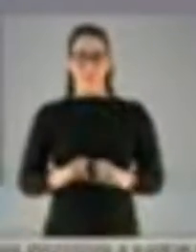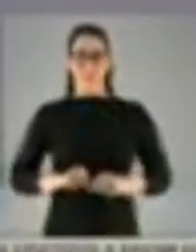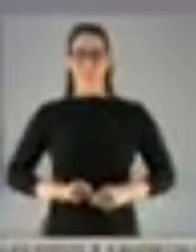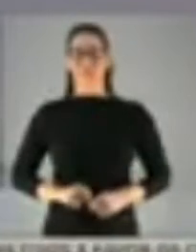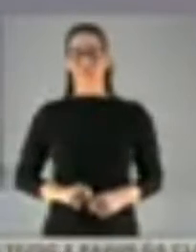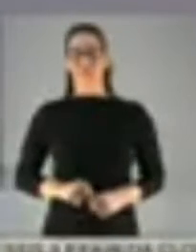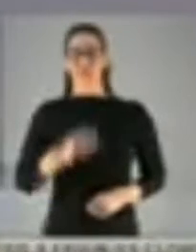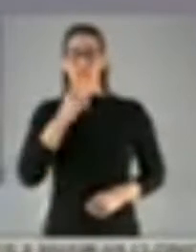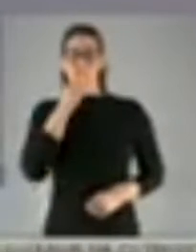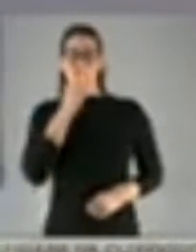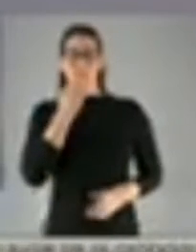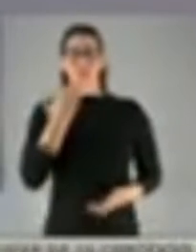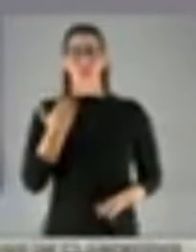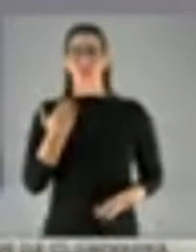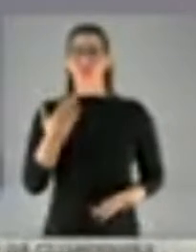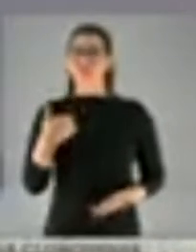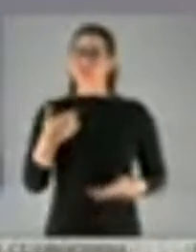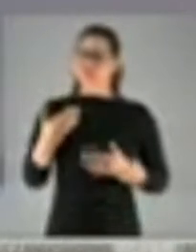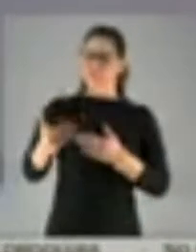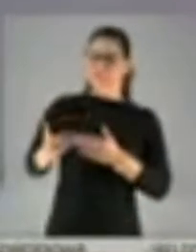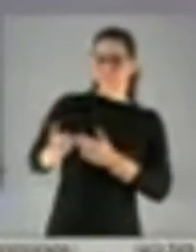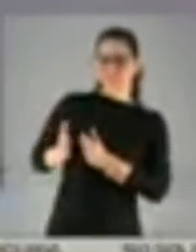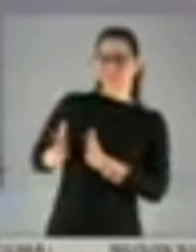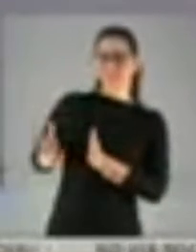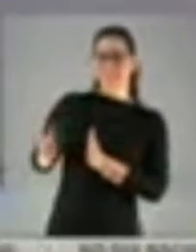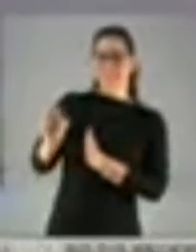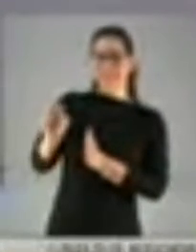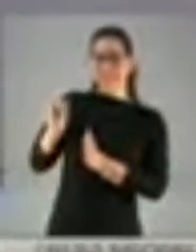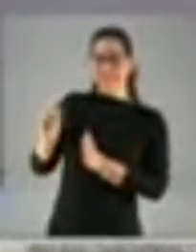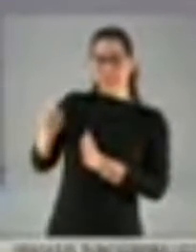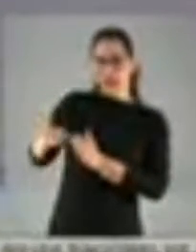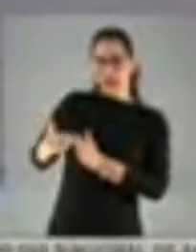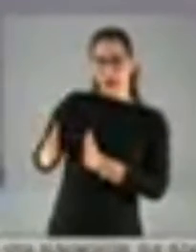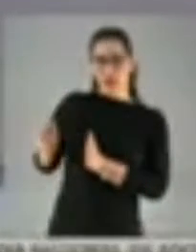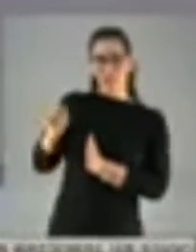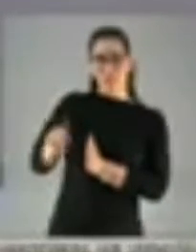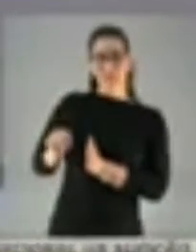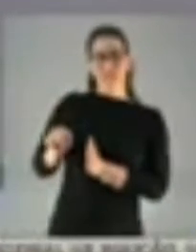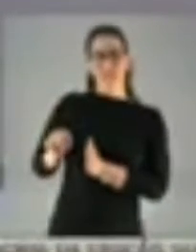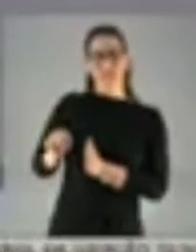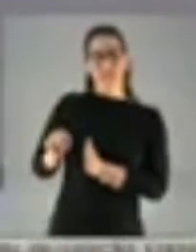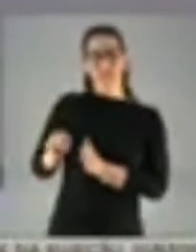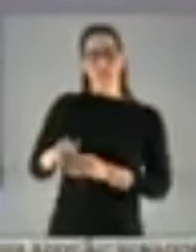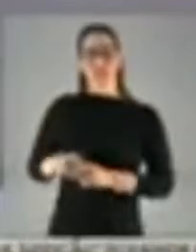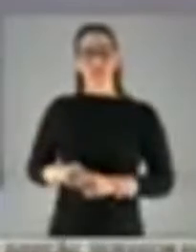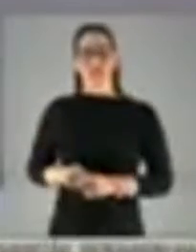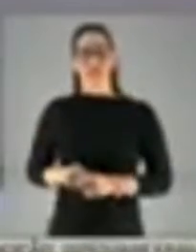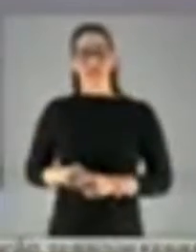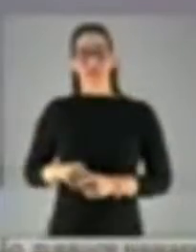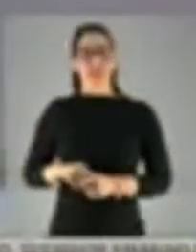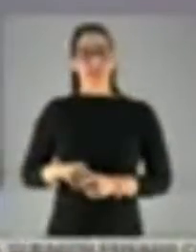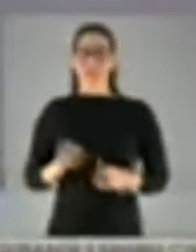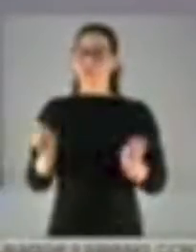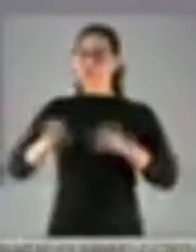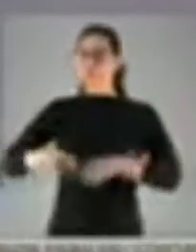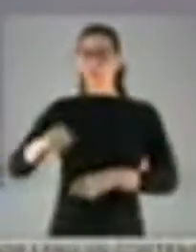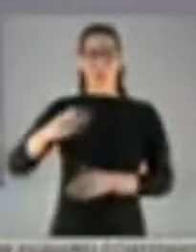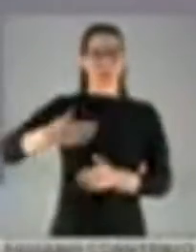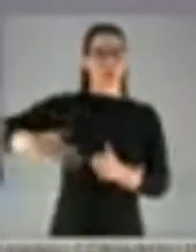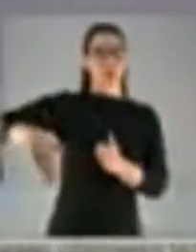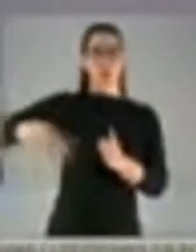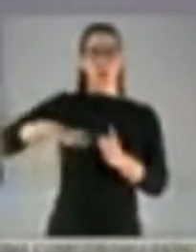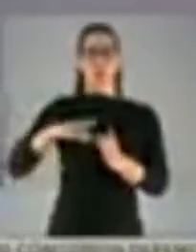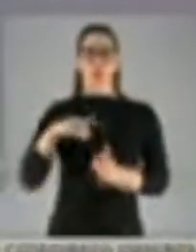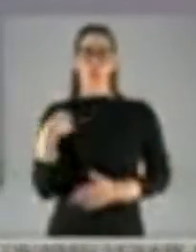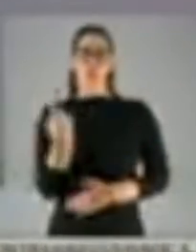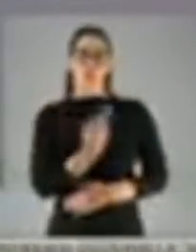acredito que nós estamos abrindo um precedente. Se abrimos um precedente, senhor presidente, que o seja para todos. É nesses